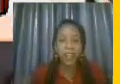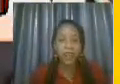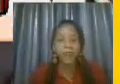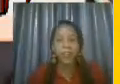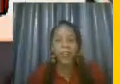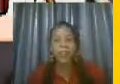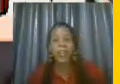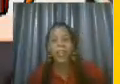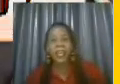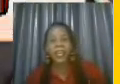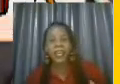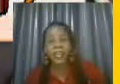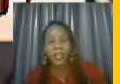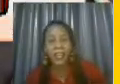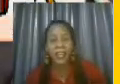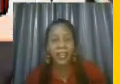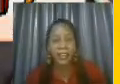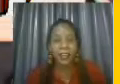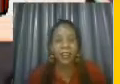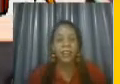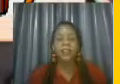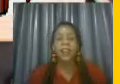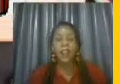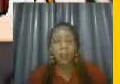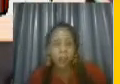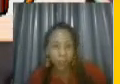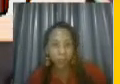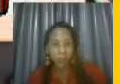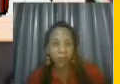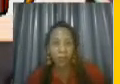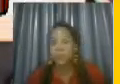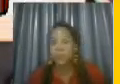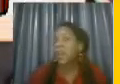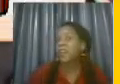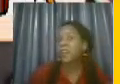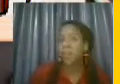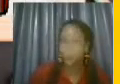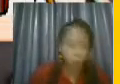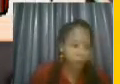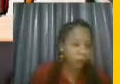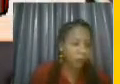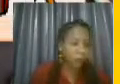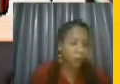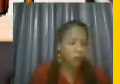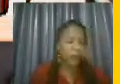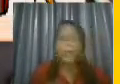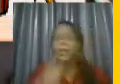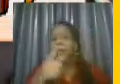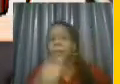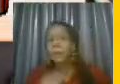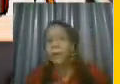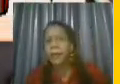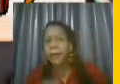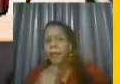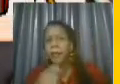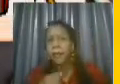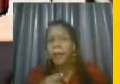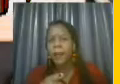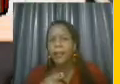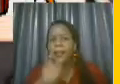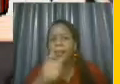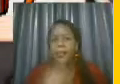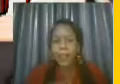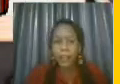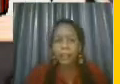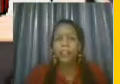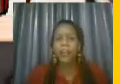esse termo, lerê, lerê, lerê. Será que alguém já ouviu? Será que ninguém nunca ouviu? E a mamãe? E o